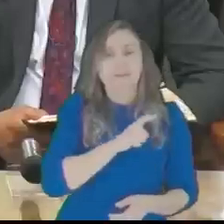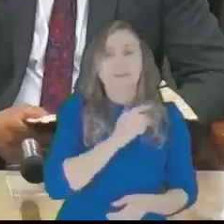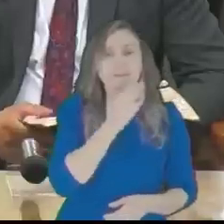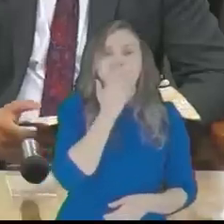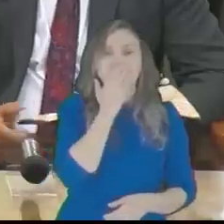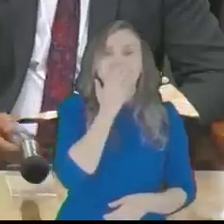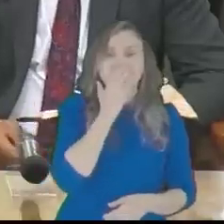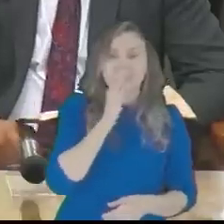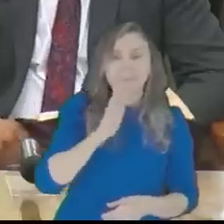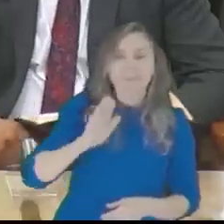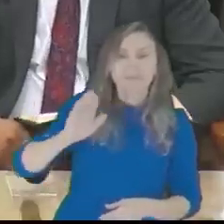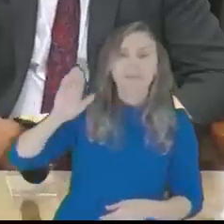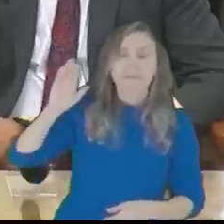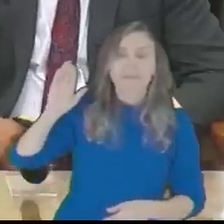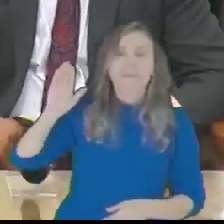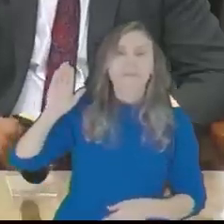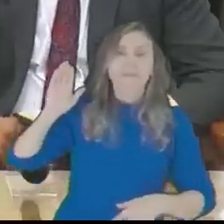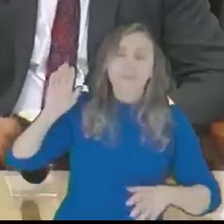milênio.